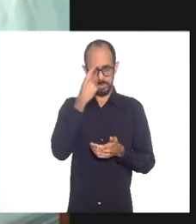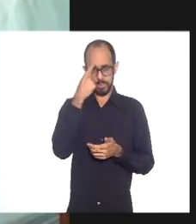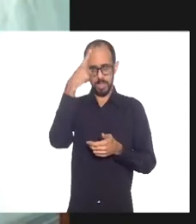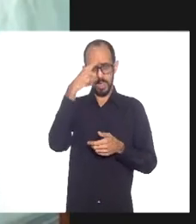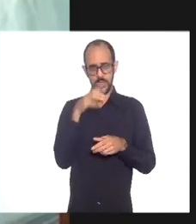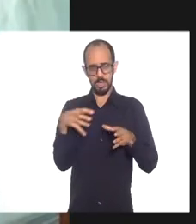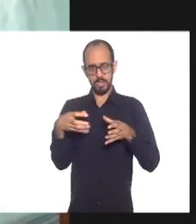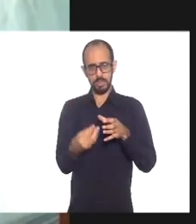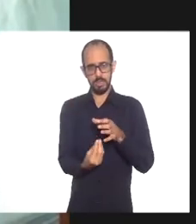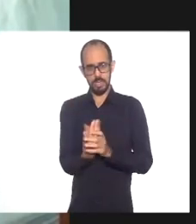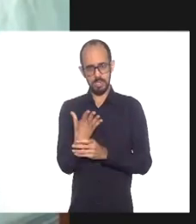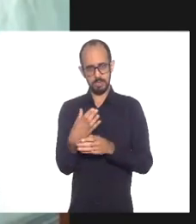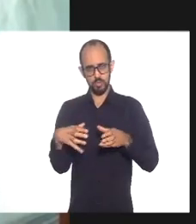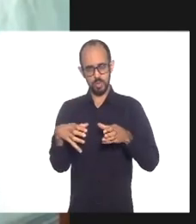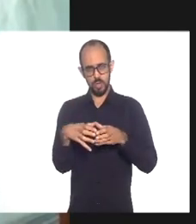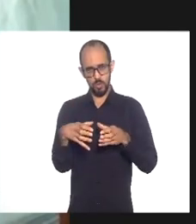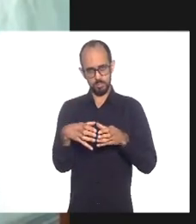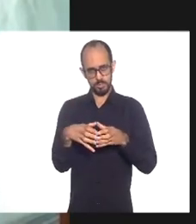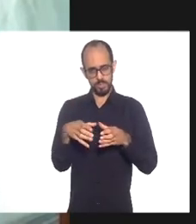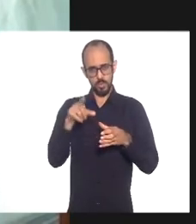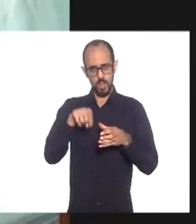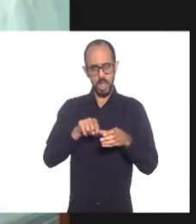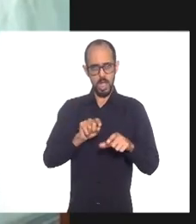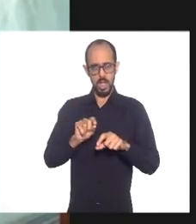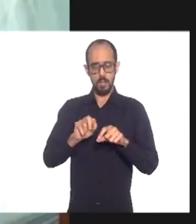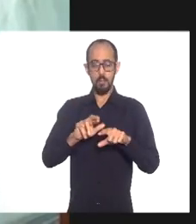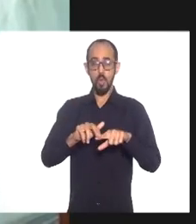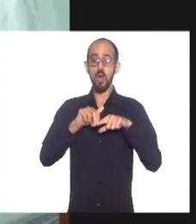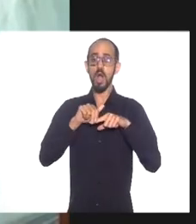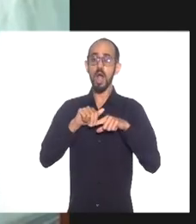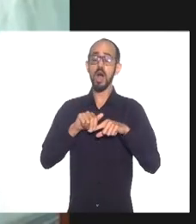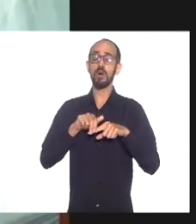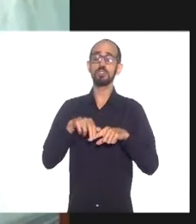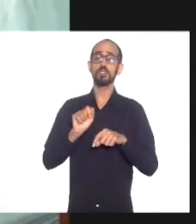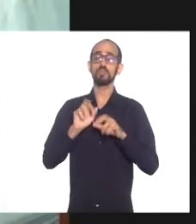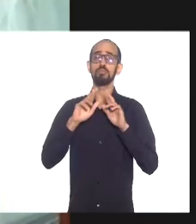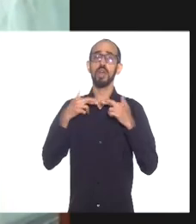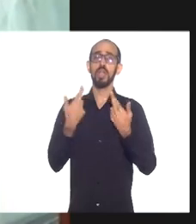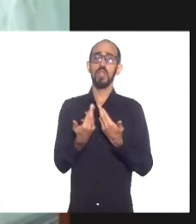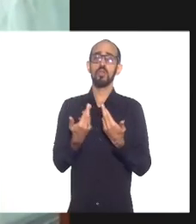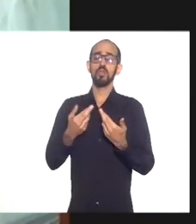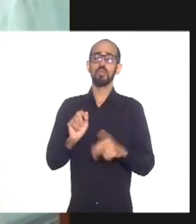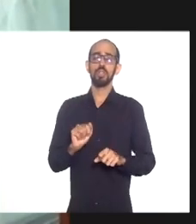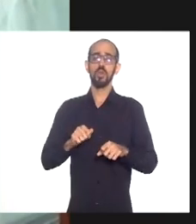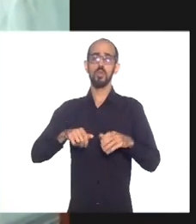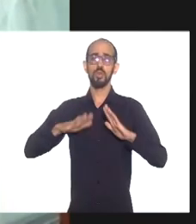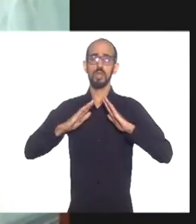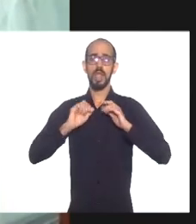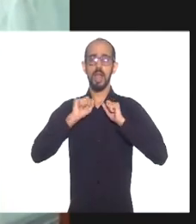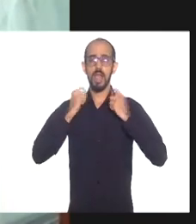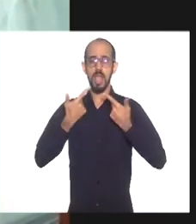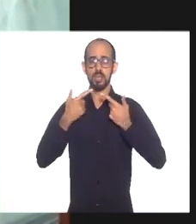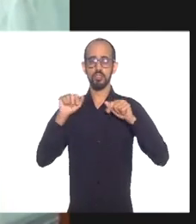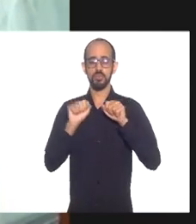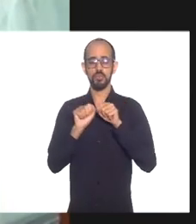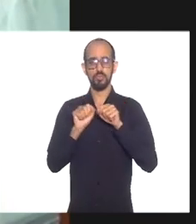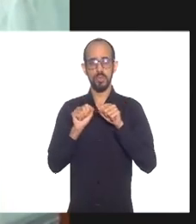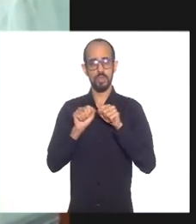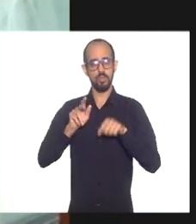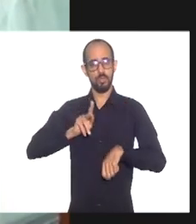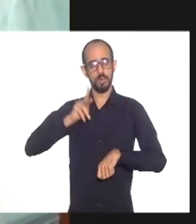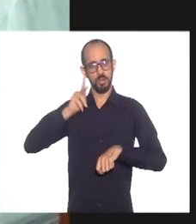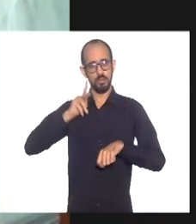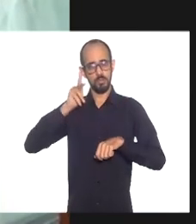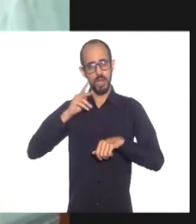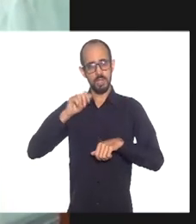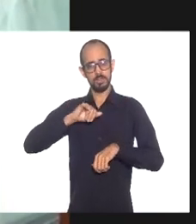dessa comissão, ela surgiu em razão, inclusive, de uma reunião que a Casa fez com a Petrobras logo no início desse